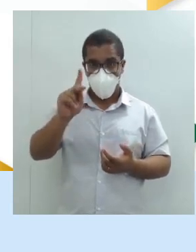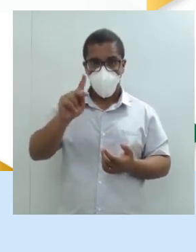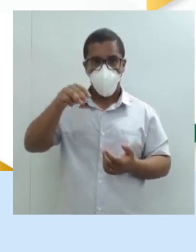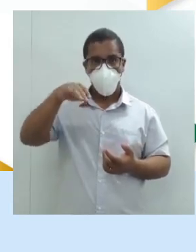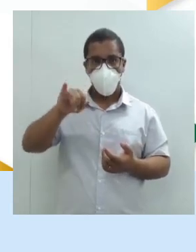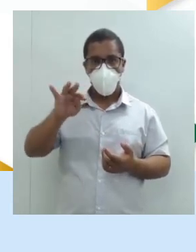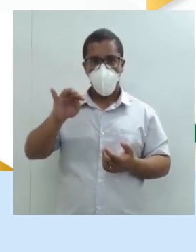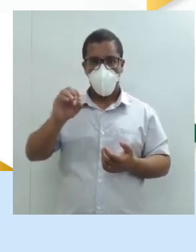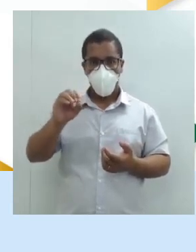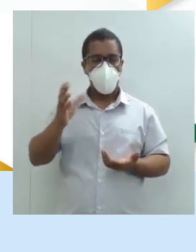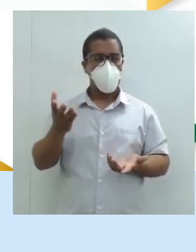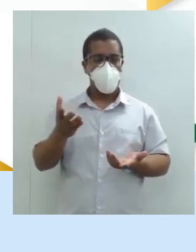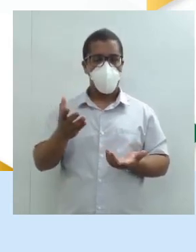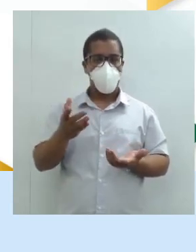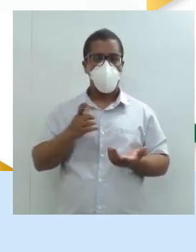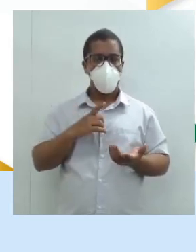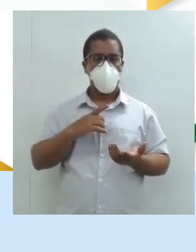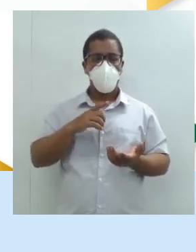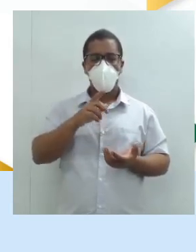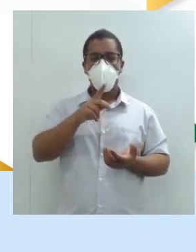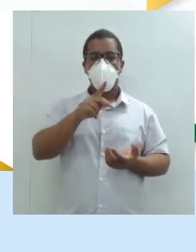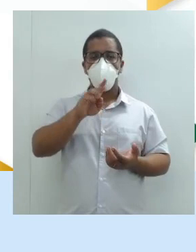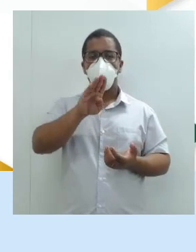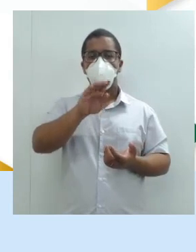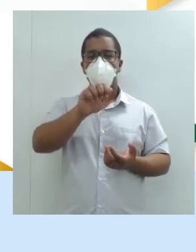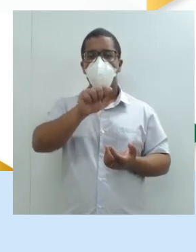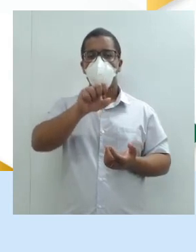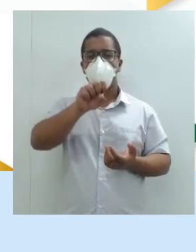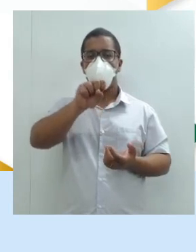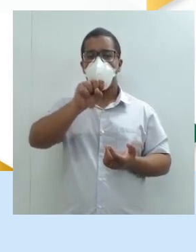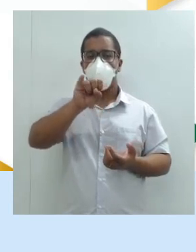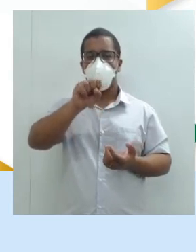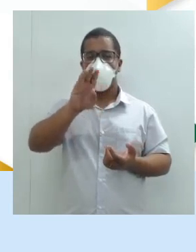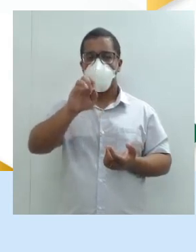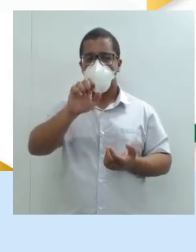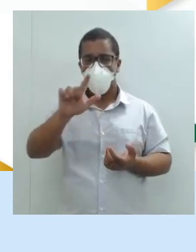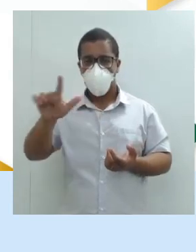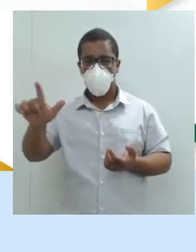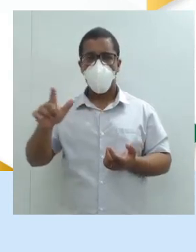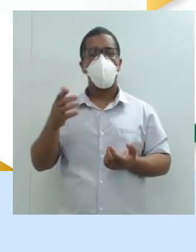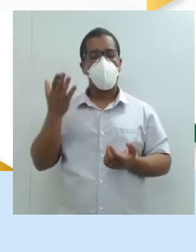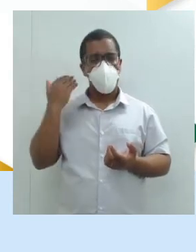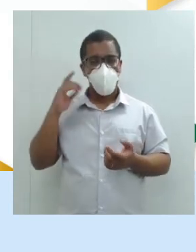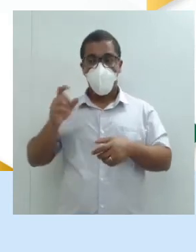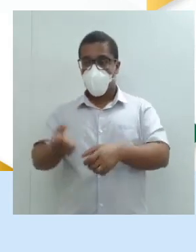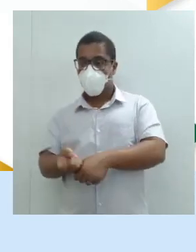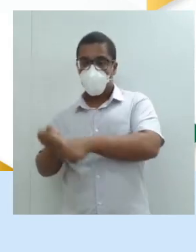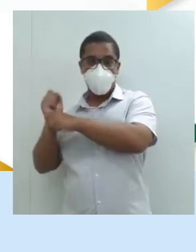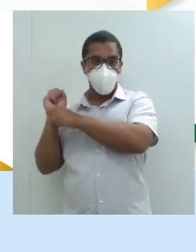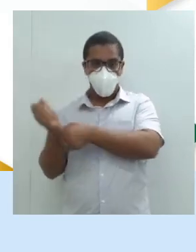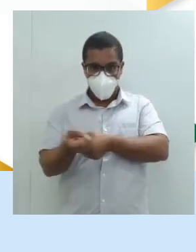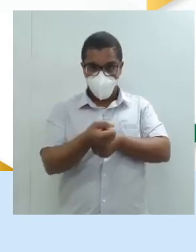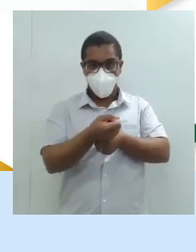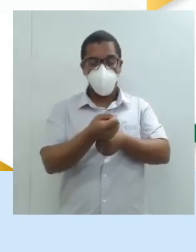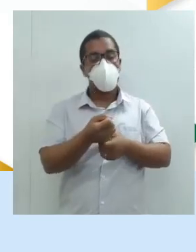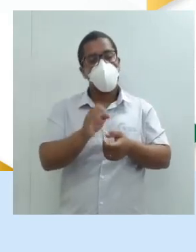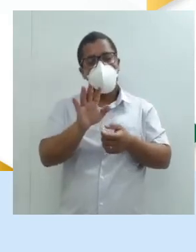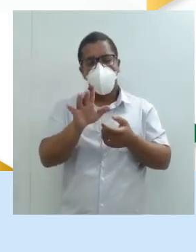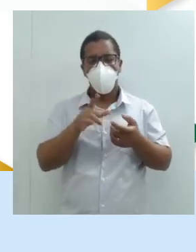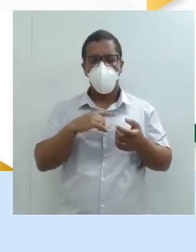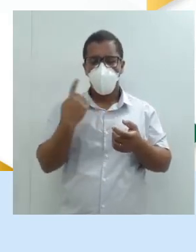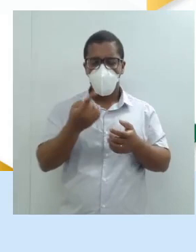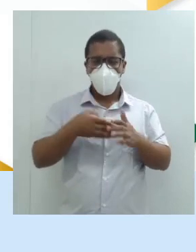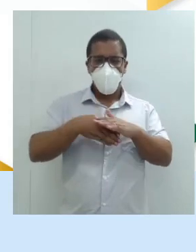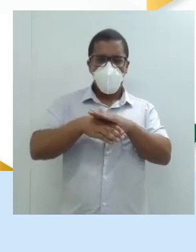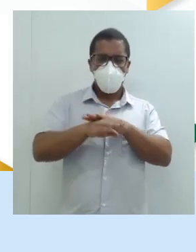são poucos conhecidos, como o beisebol, talvez a gente conhece por um desenho animado, mas a gente não sabe vivenciar direito as regras, entre outros tantos esportes que